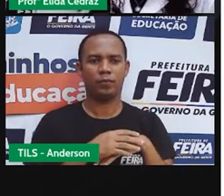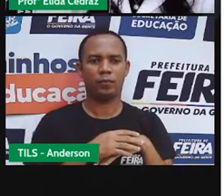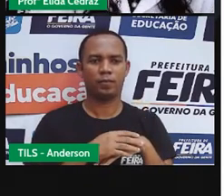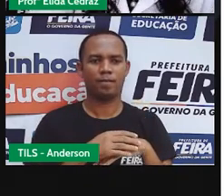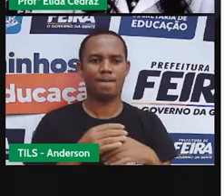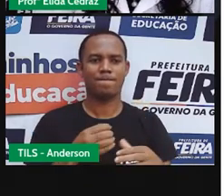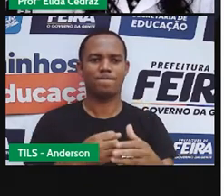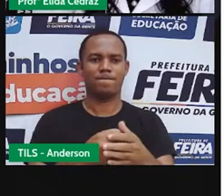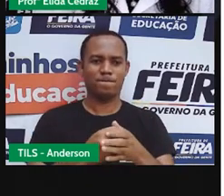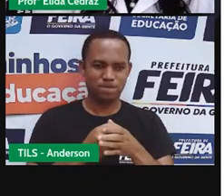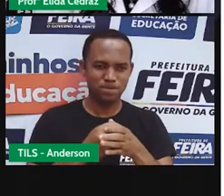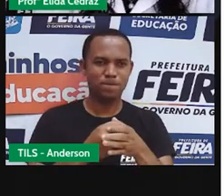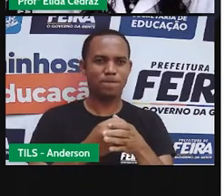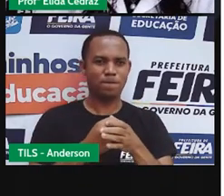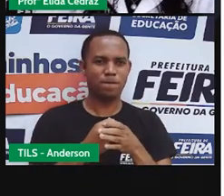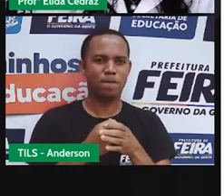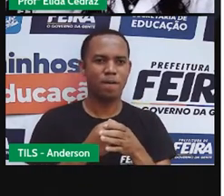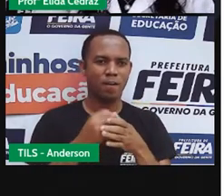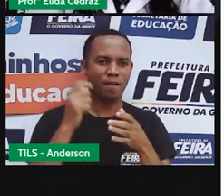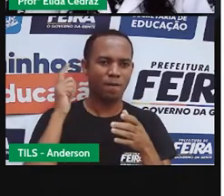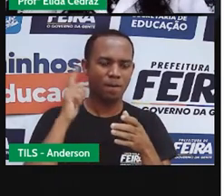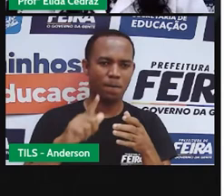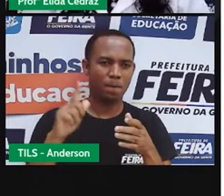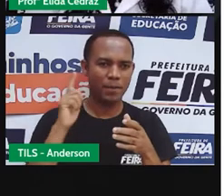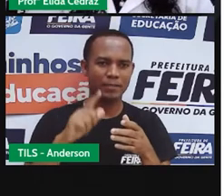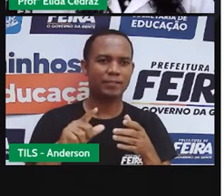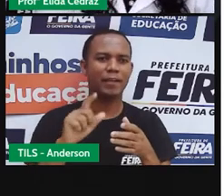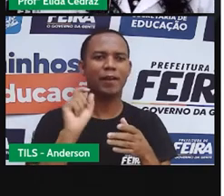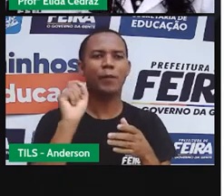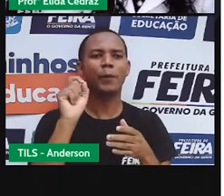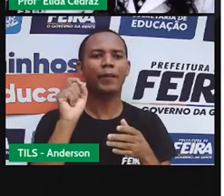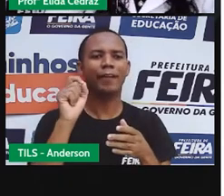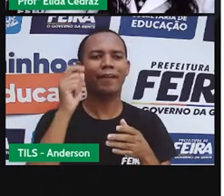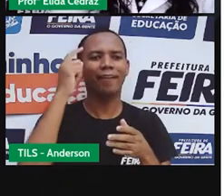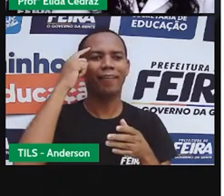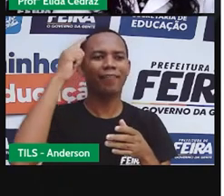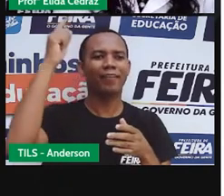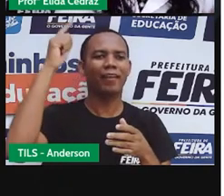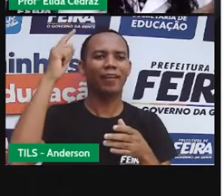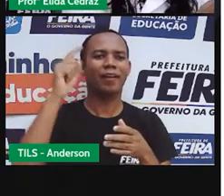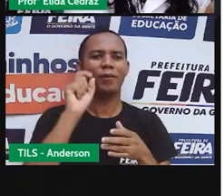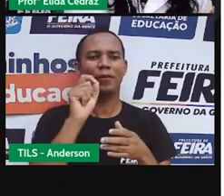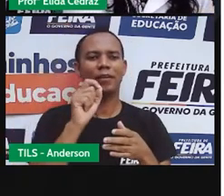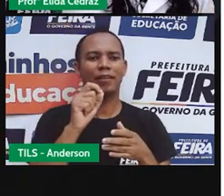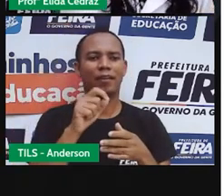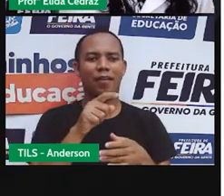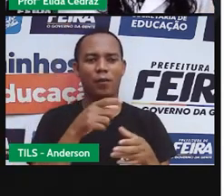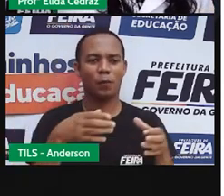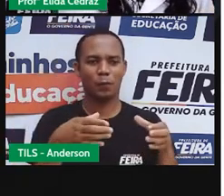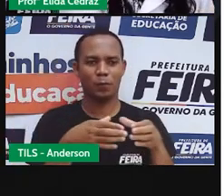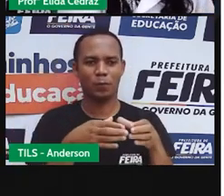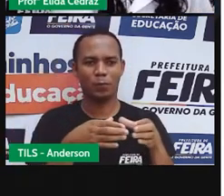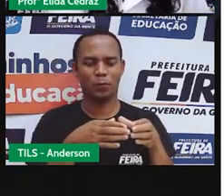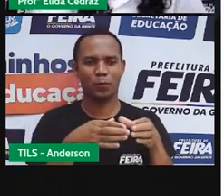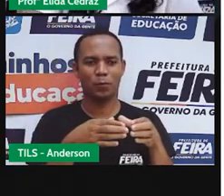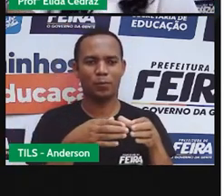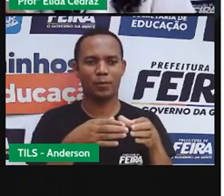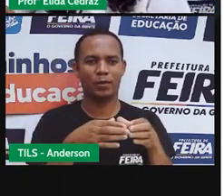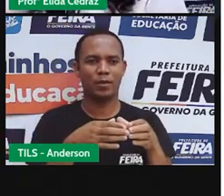Vão segurar e puxa. Quando começar, a ideia é fazer com que os seus adversários, a equipe